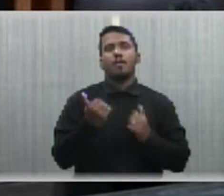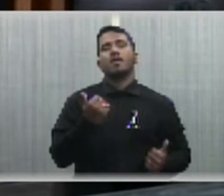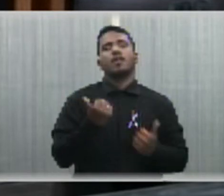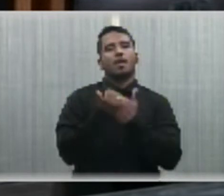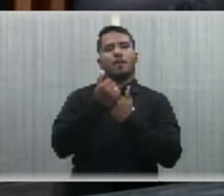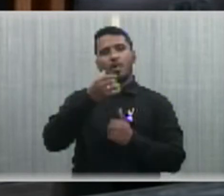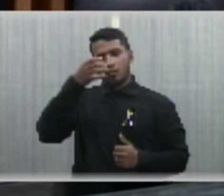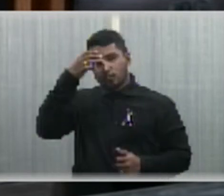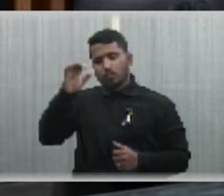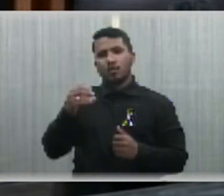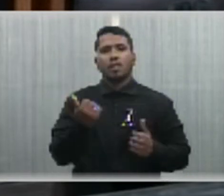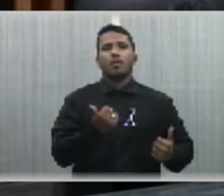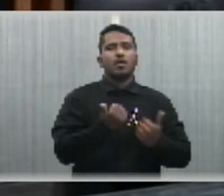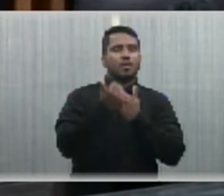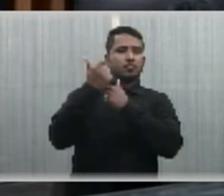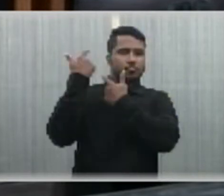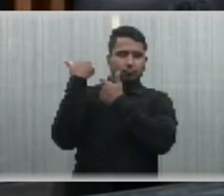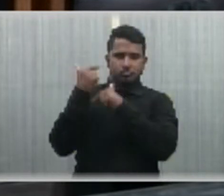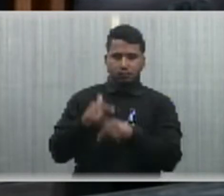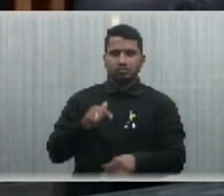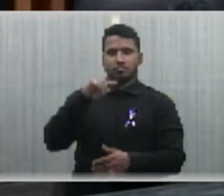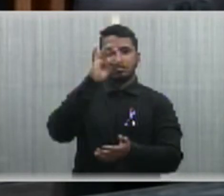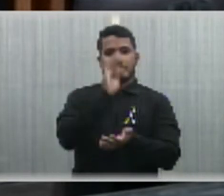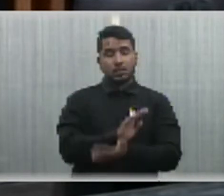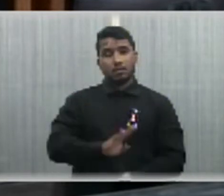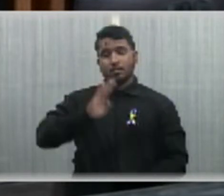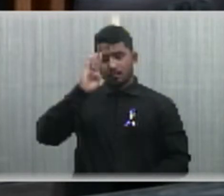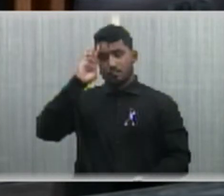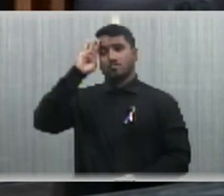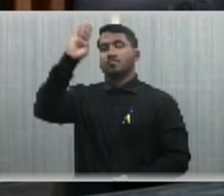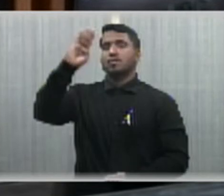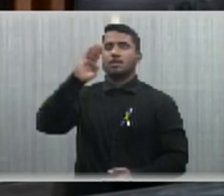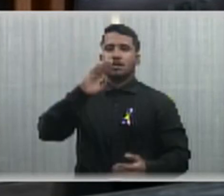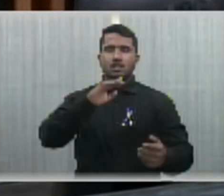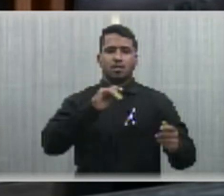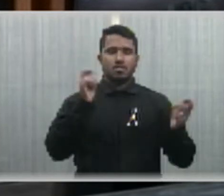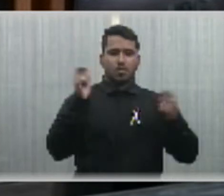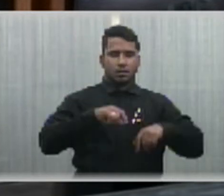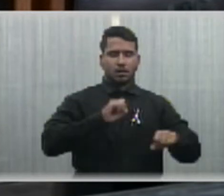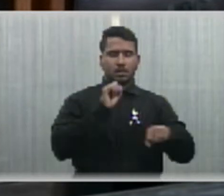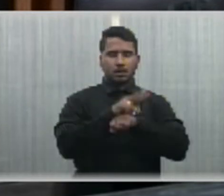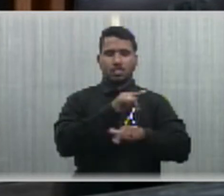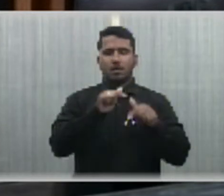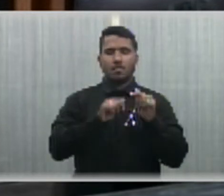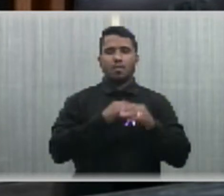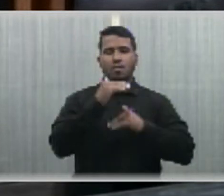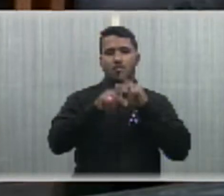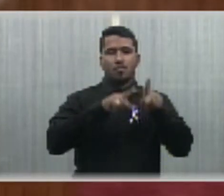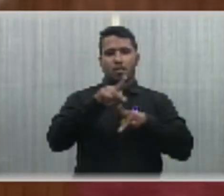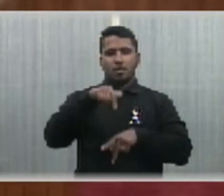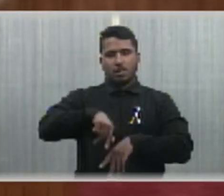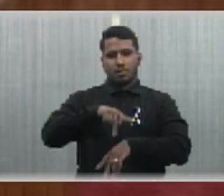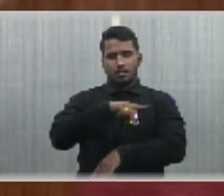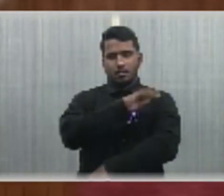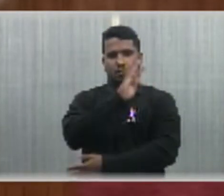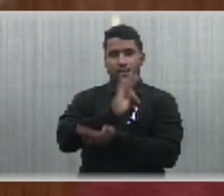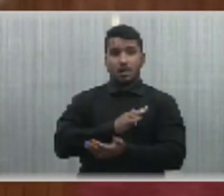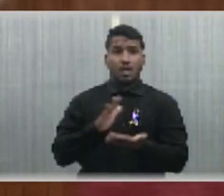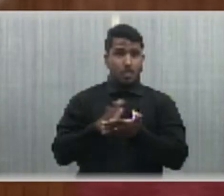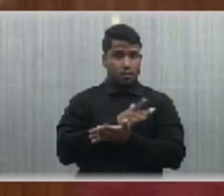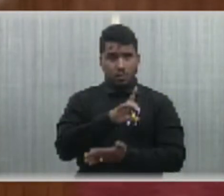da tradição teresinense e especialmente da geração de emprego e renda. Era isso, senhor presidente.